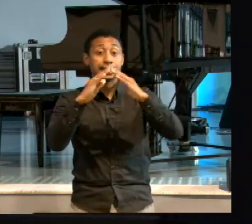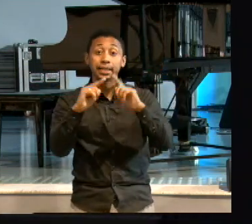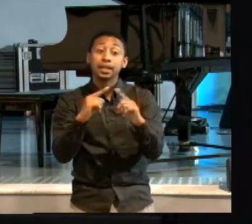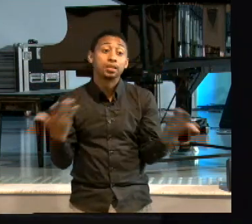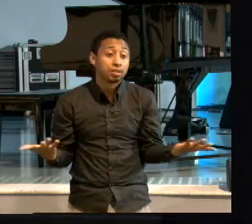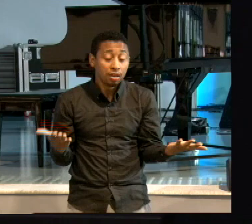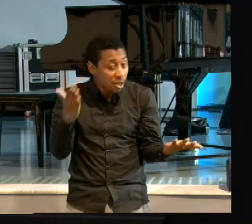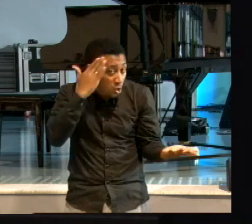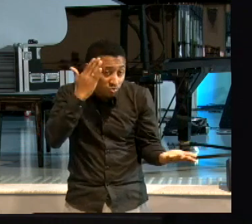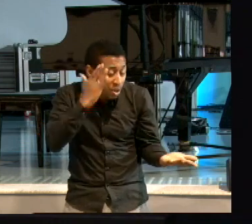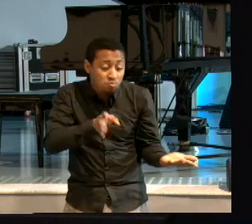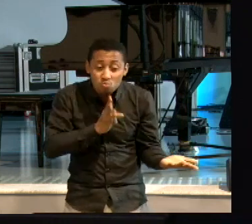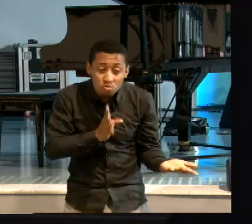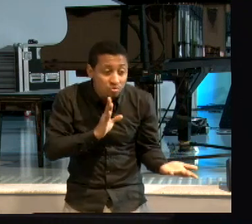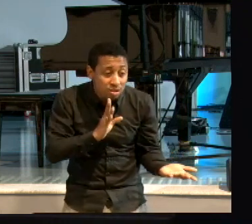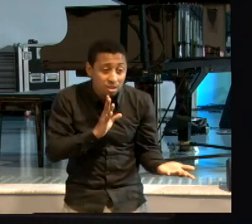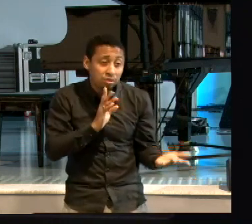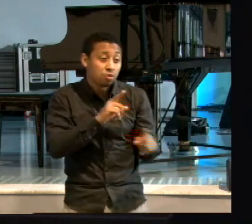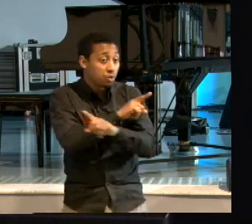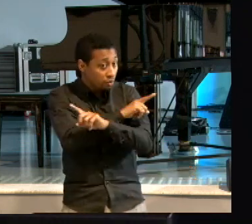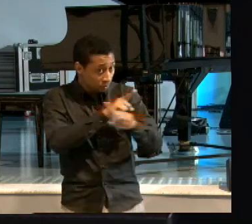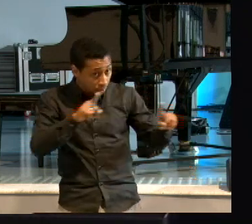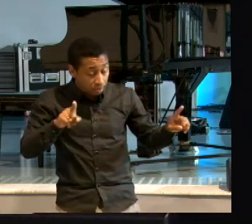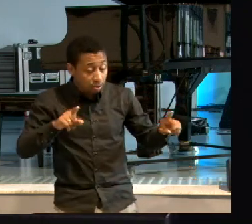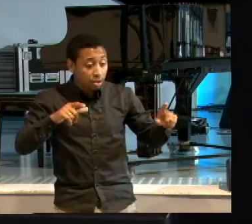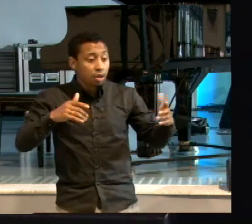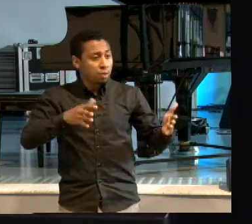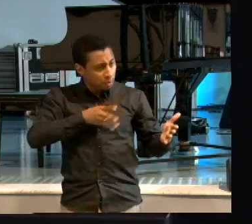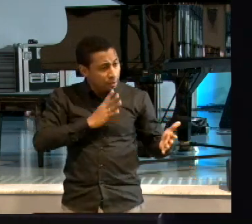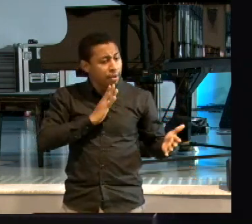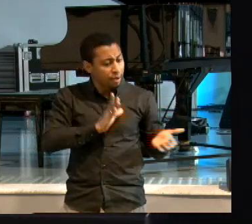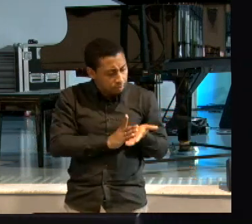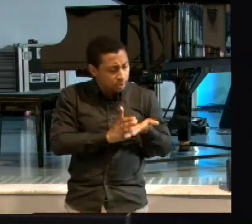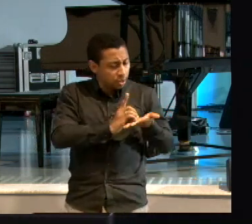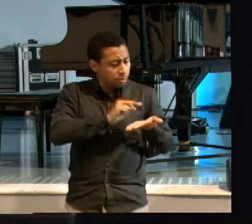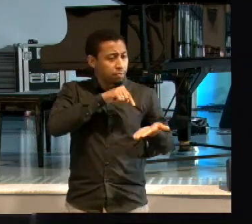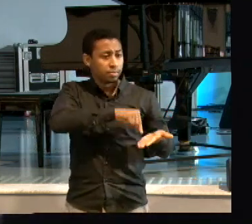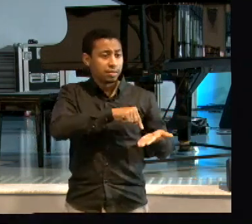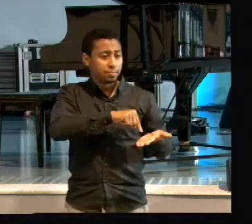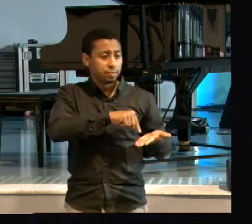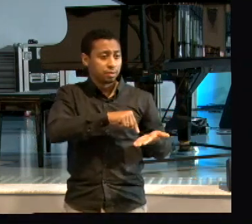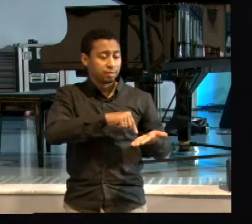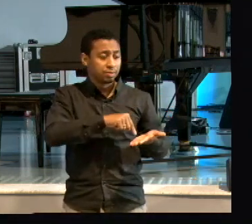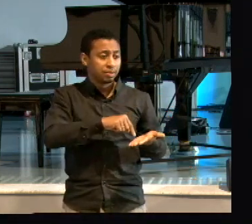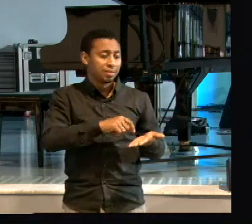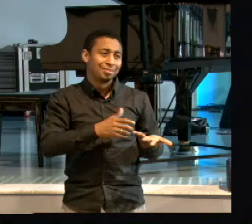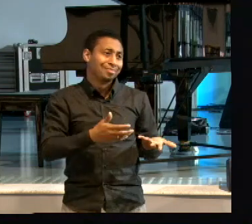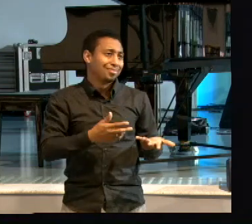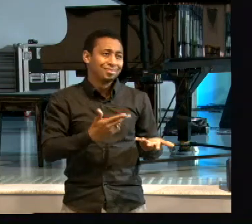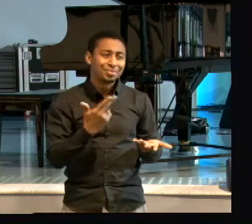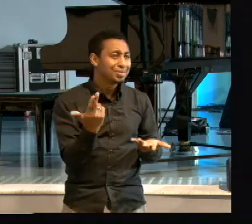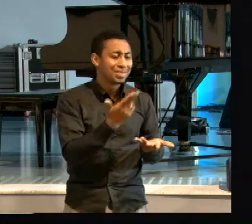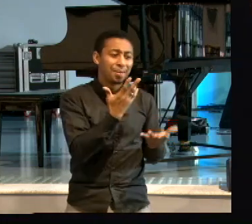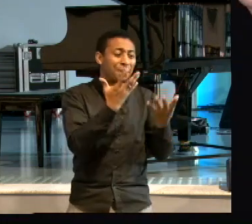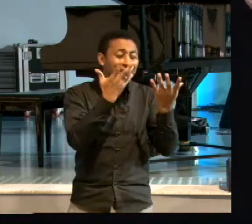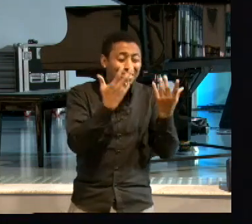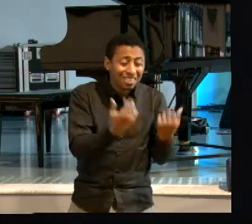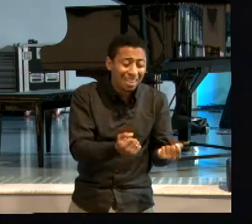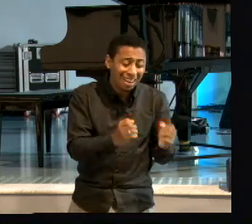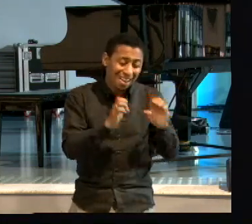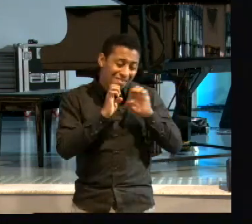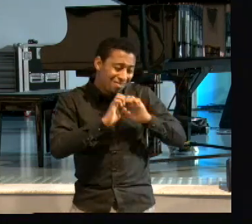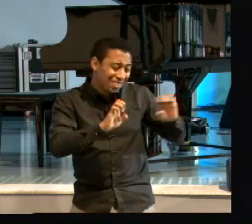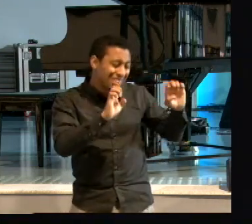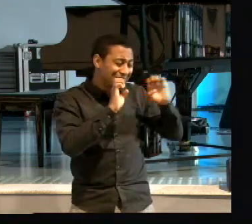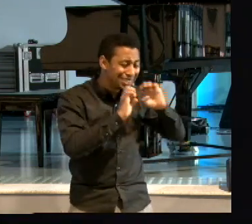palavra, com a verdade toda da palavra. E nós não podemos nos permitir tentar viver esse tipo de evangelho, onde a gente